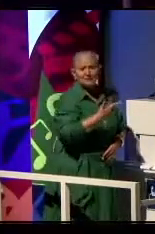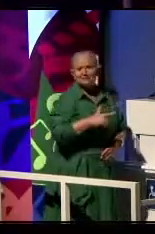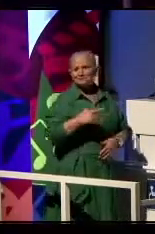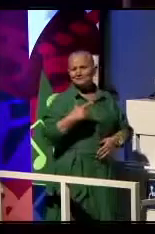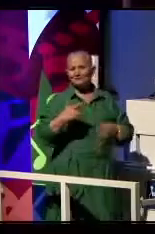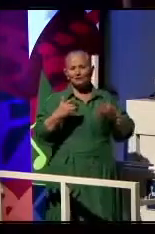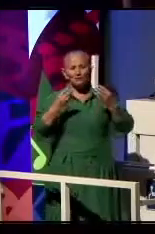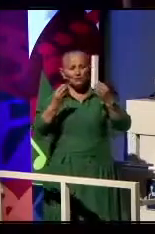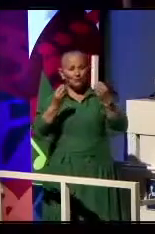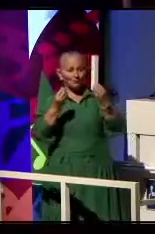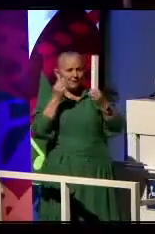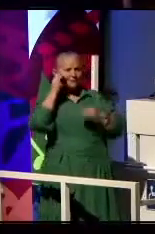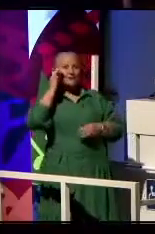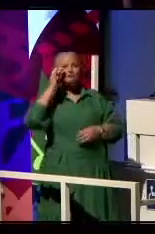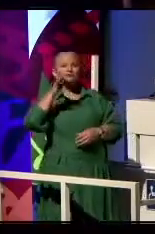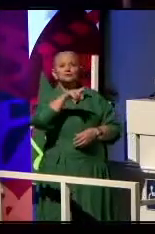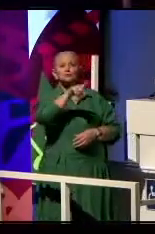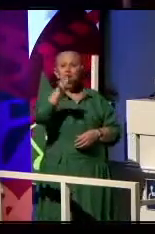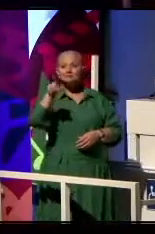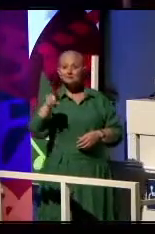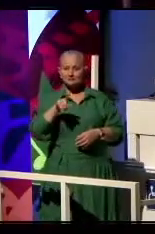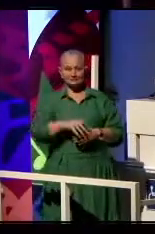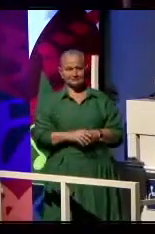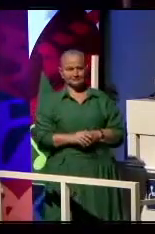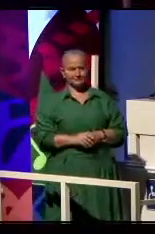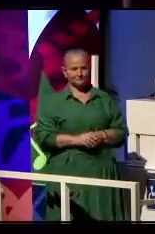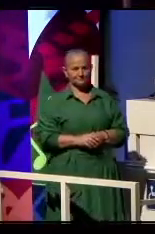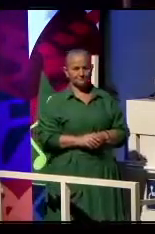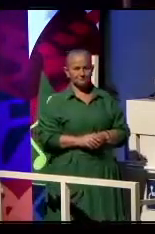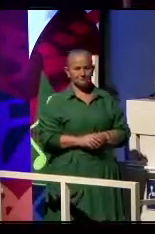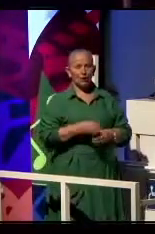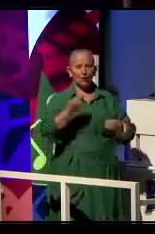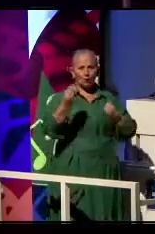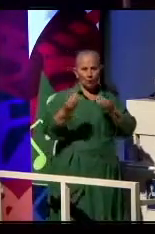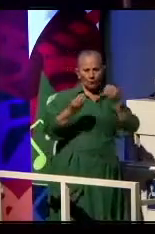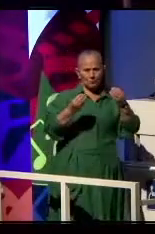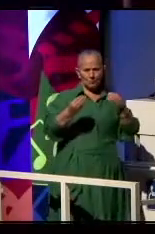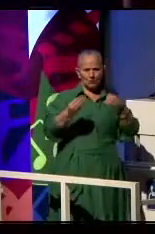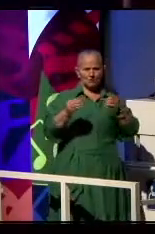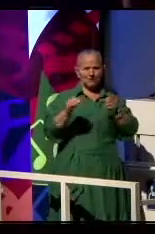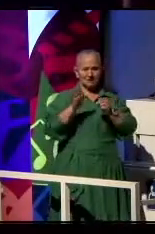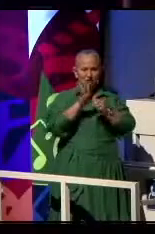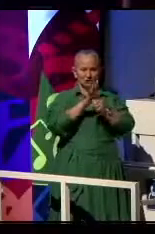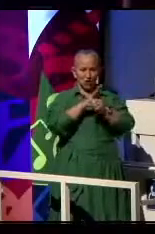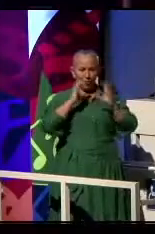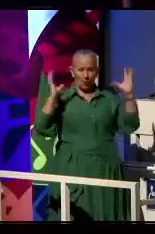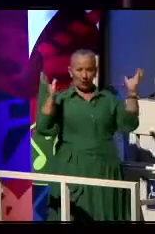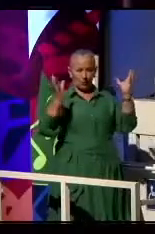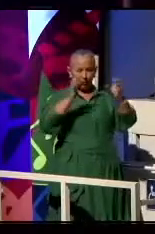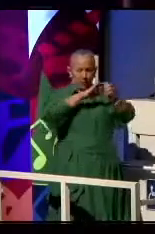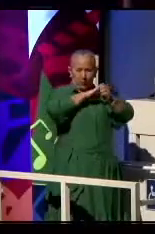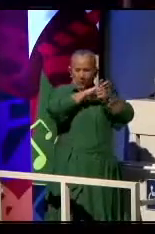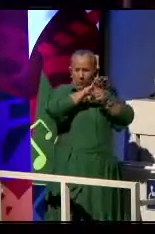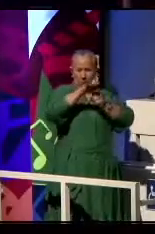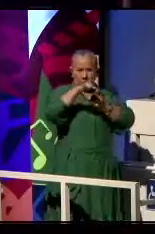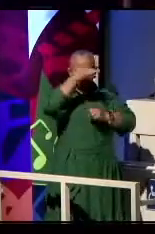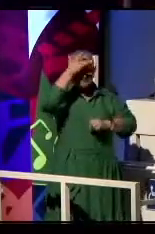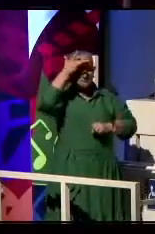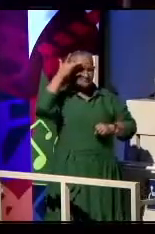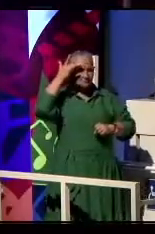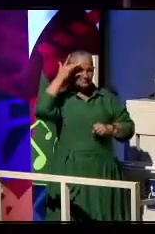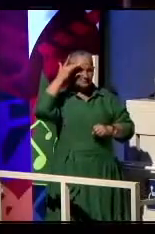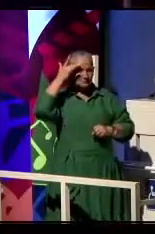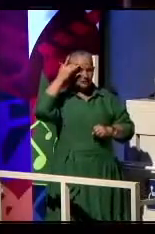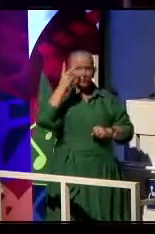jeito. Imaginem um estádio, né, Maracanãzinho lotado, tocando essa música, essa voz.